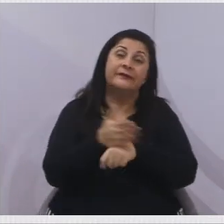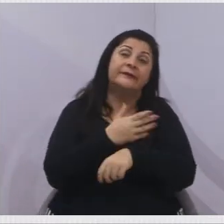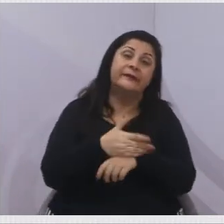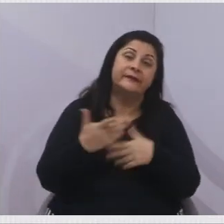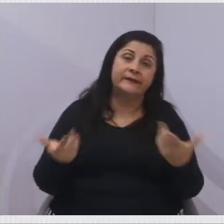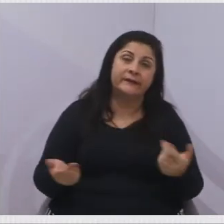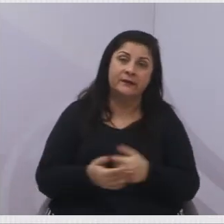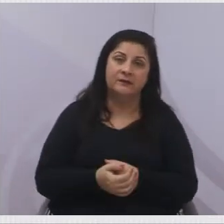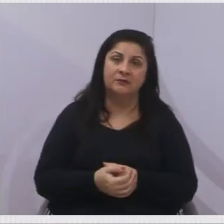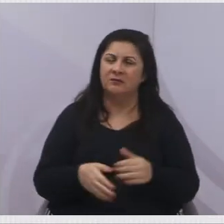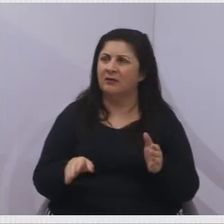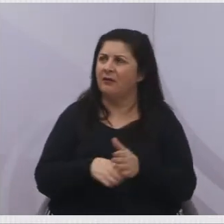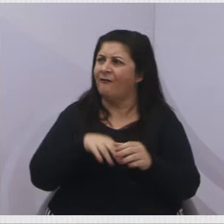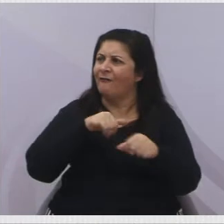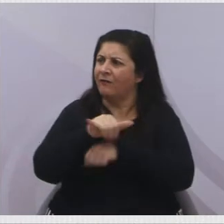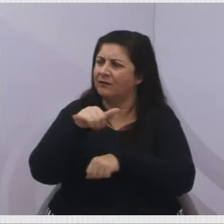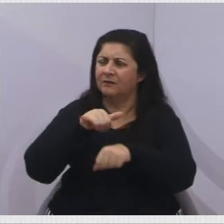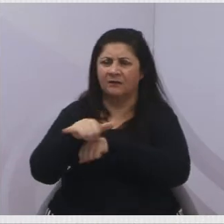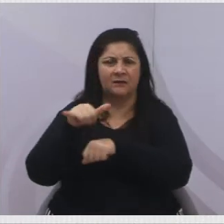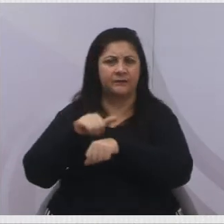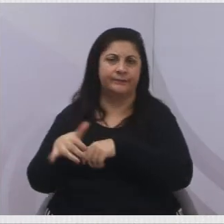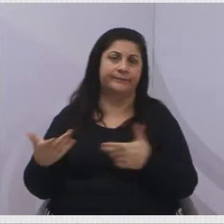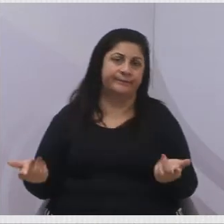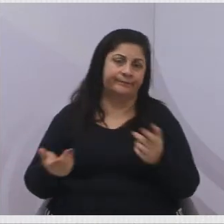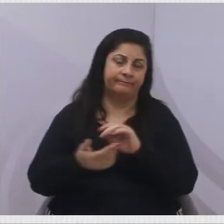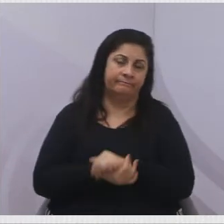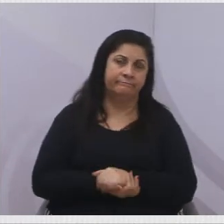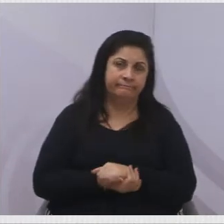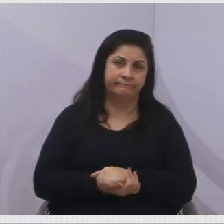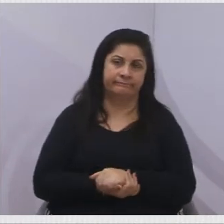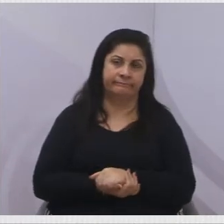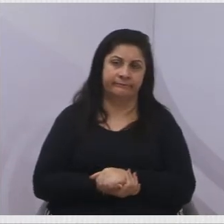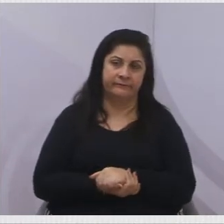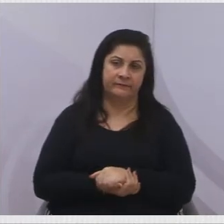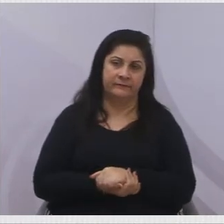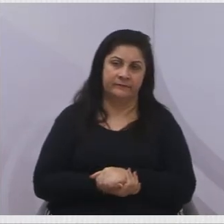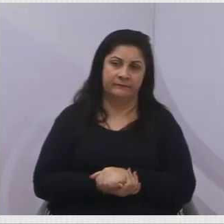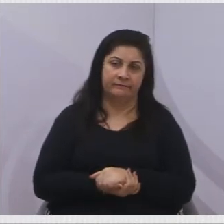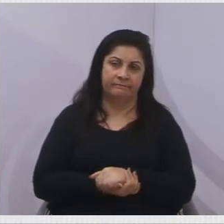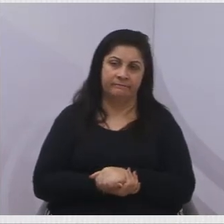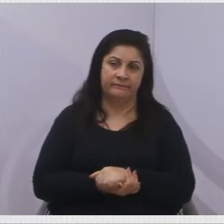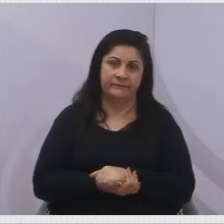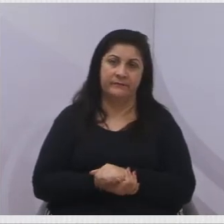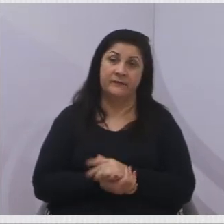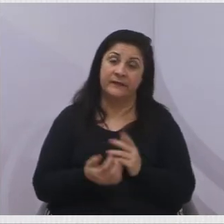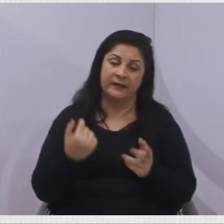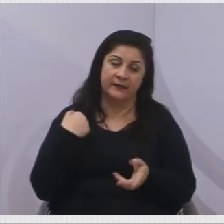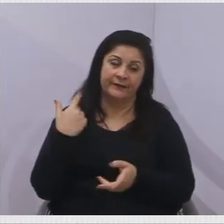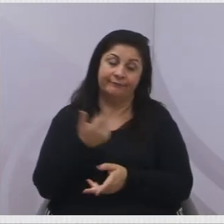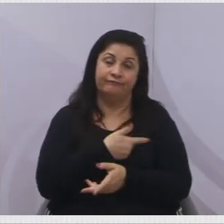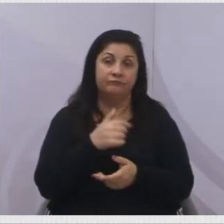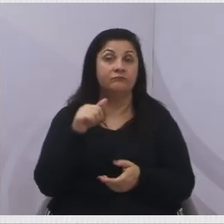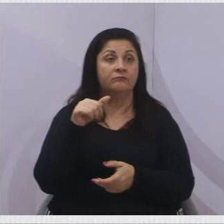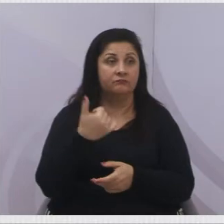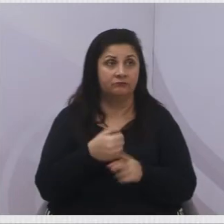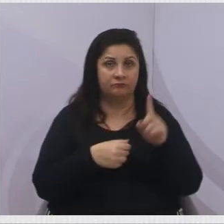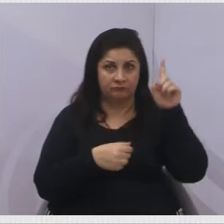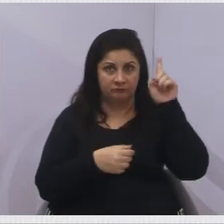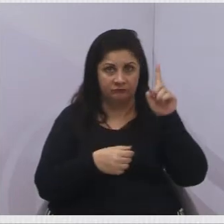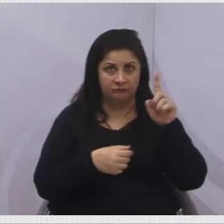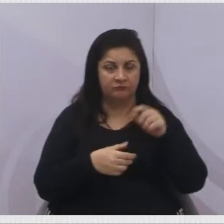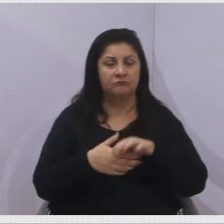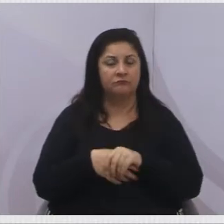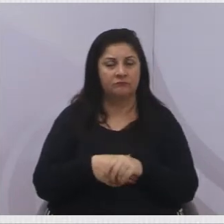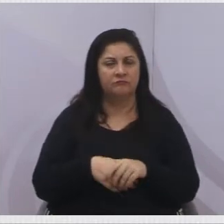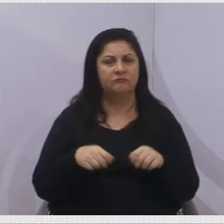ou faltas sucessivas, né? E a gente aproveita esse instrumento para